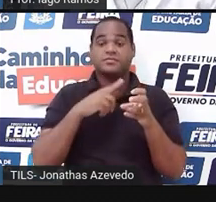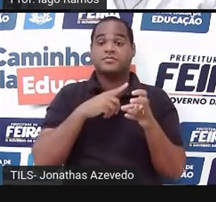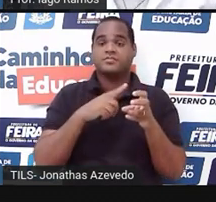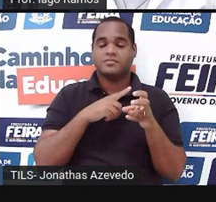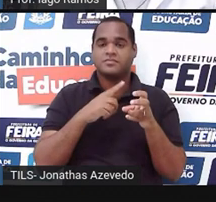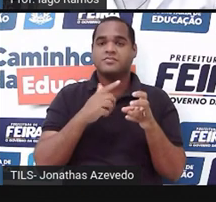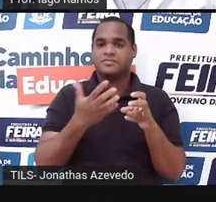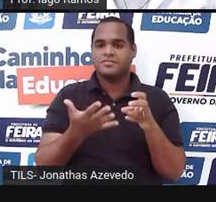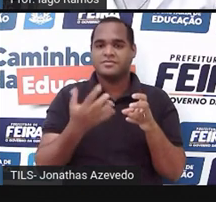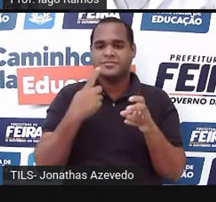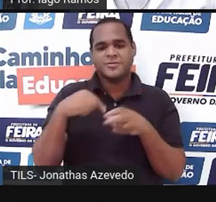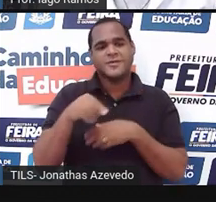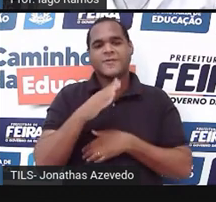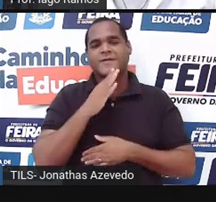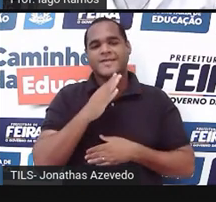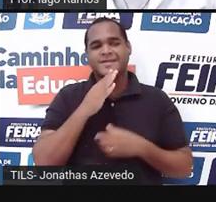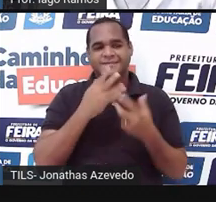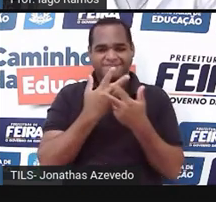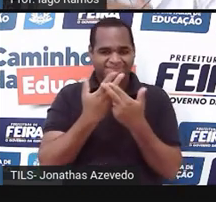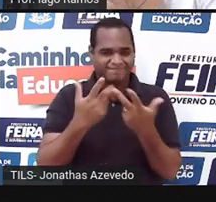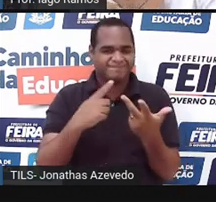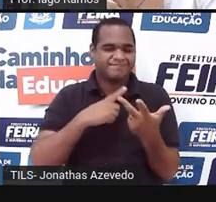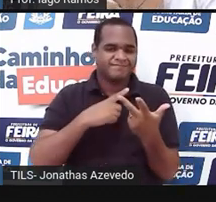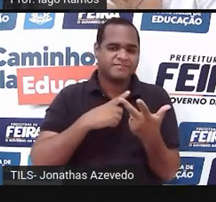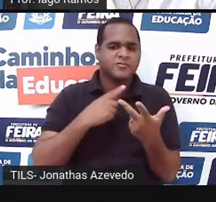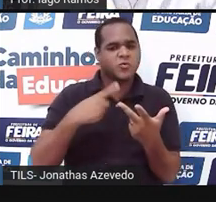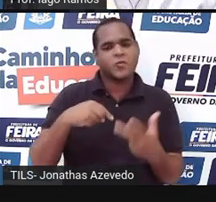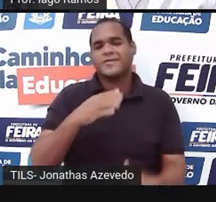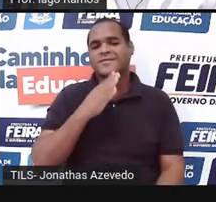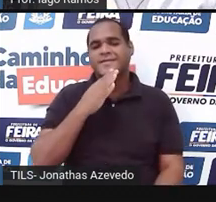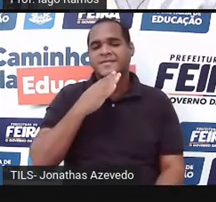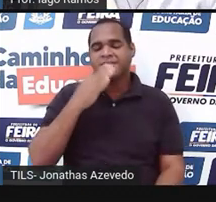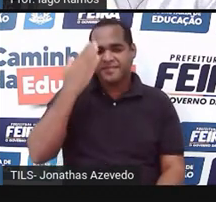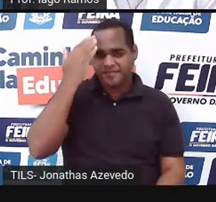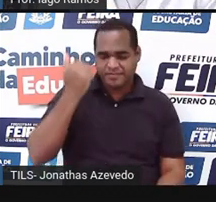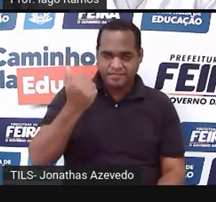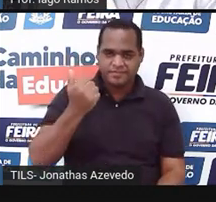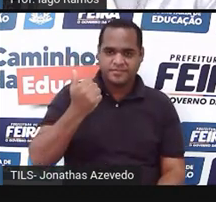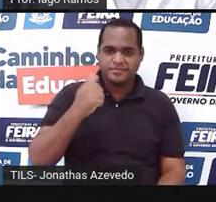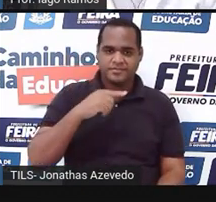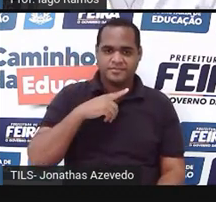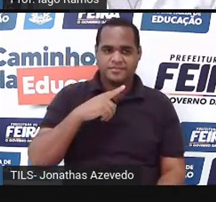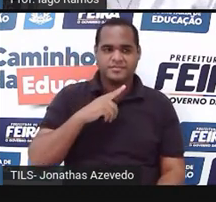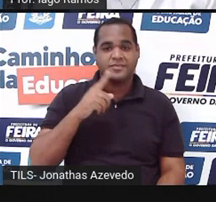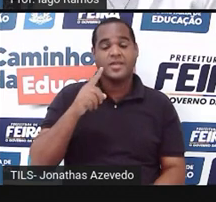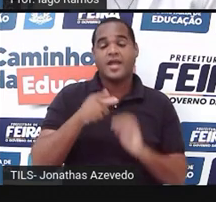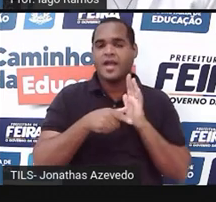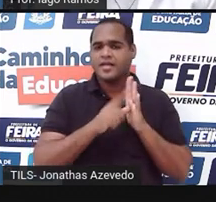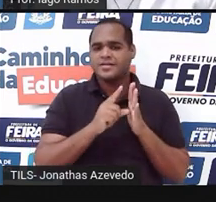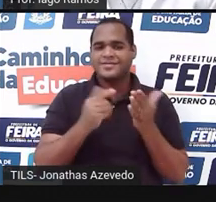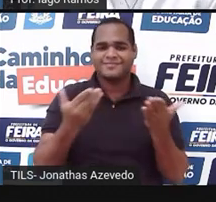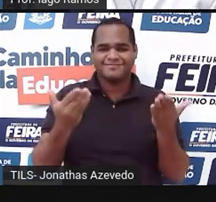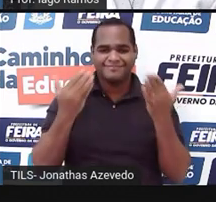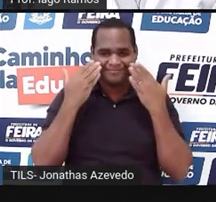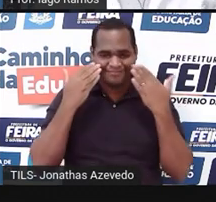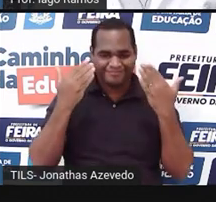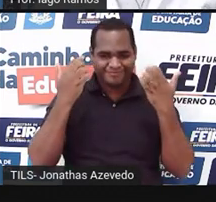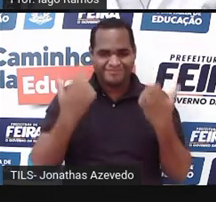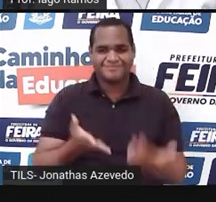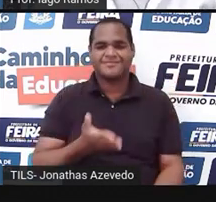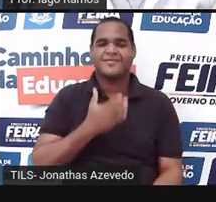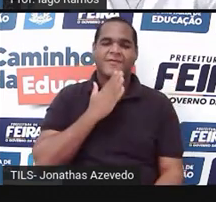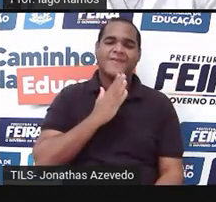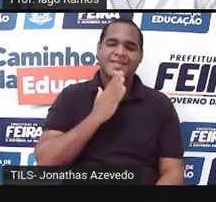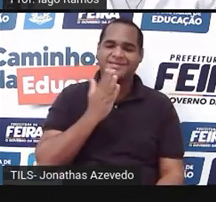que já é conhecido de nós tá bom por nós certo mas antes disso E você tá né apesar de